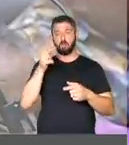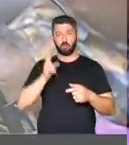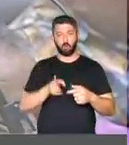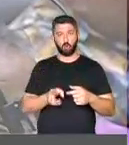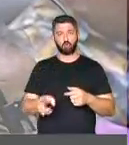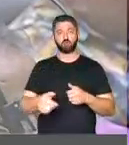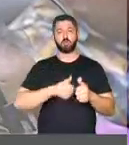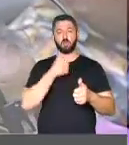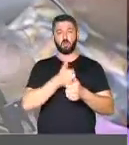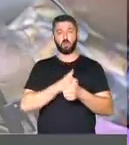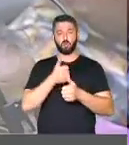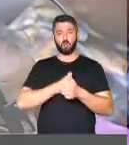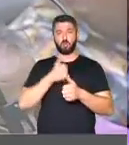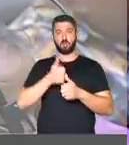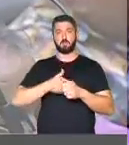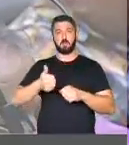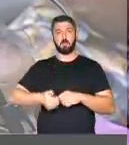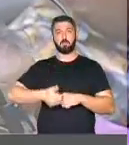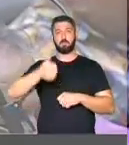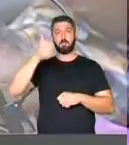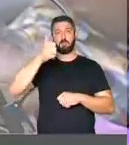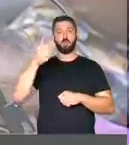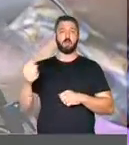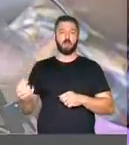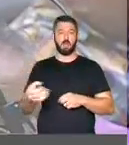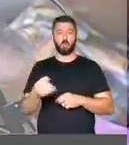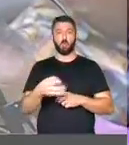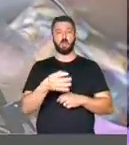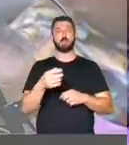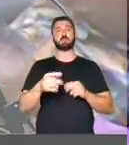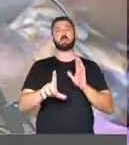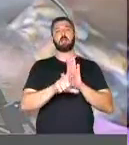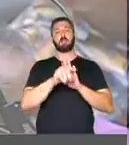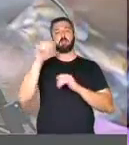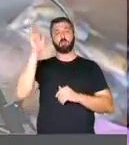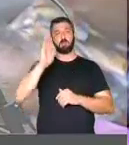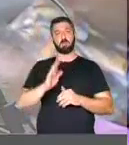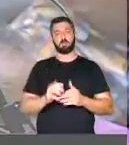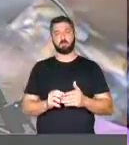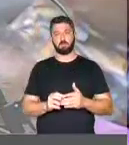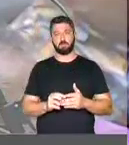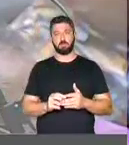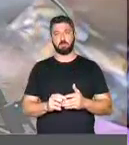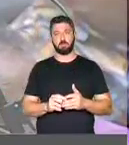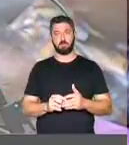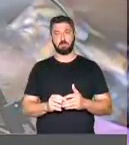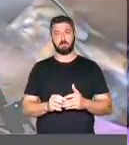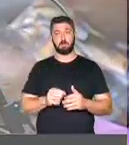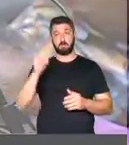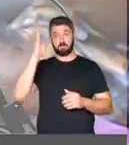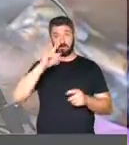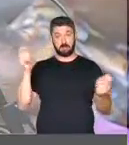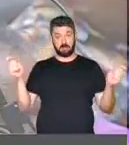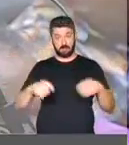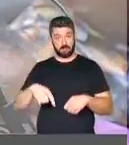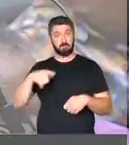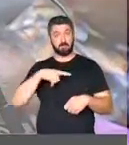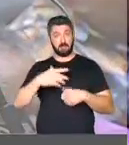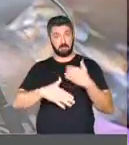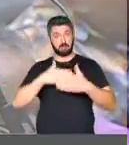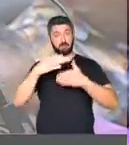continuar na luta para modernizar e atualizar a legislação do Brasil. O Brasil tem capacidade de